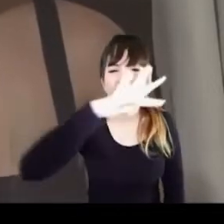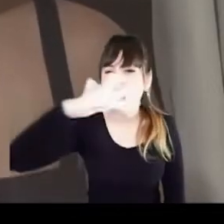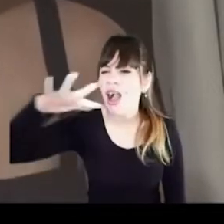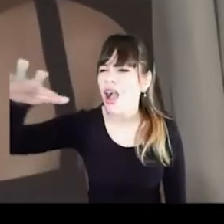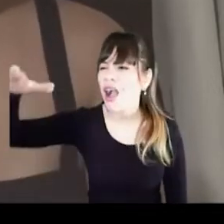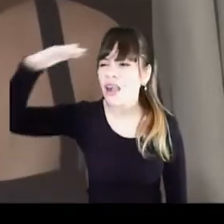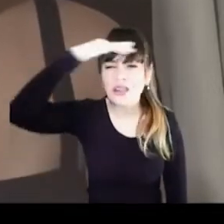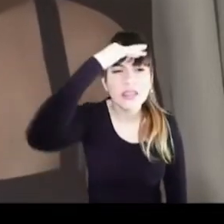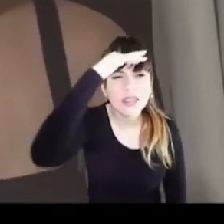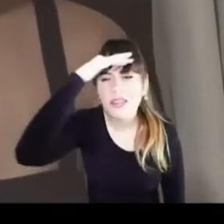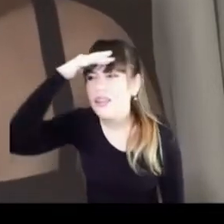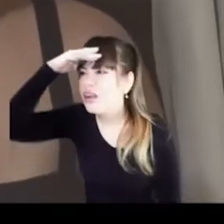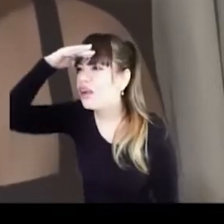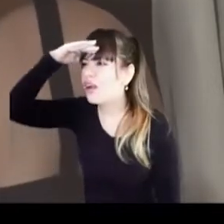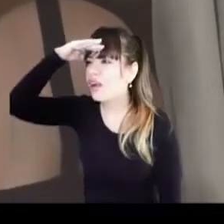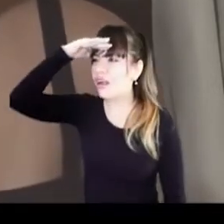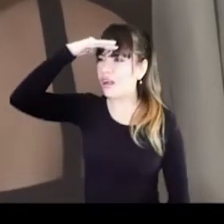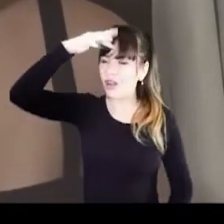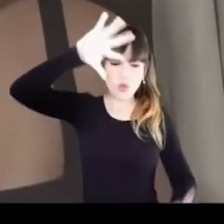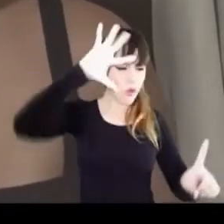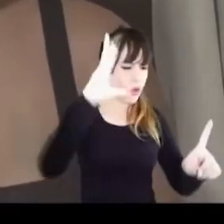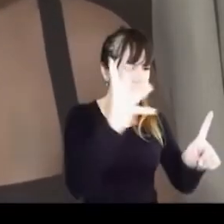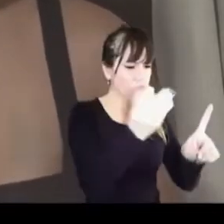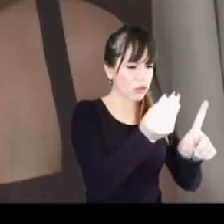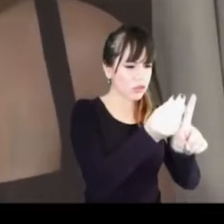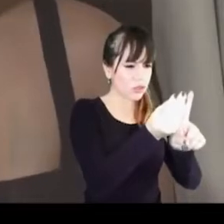O artista é